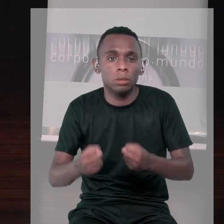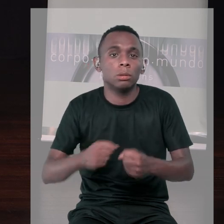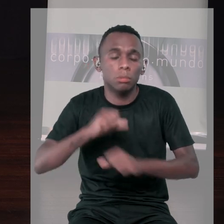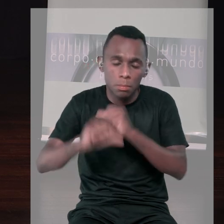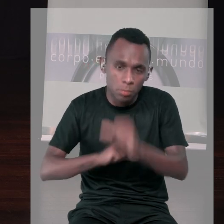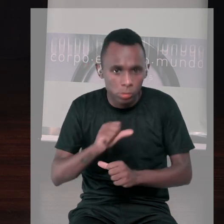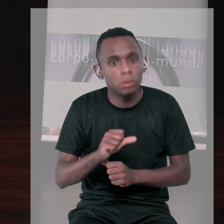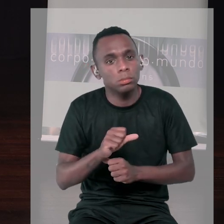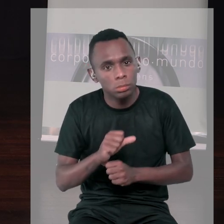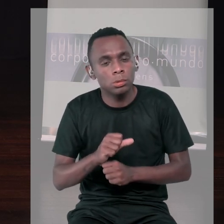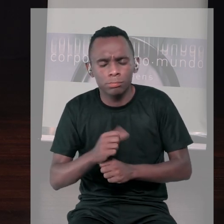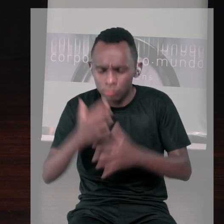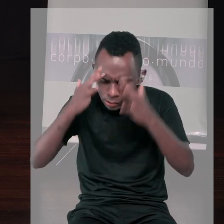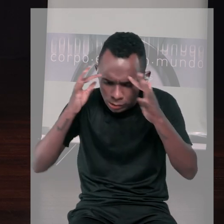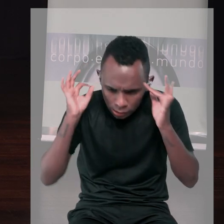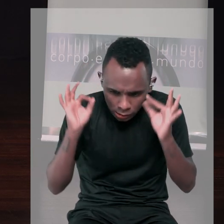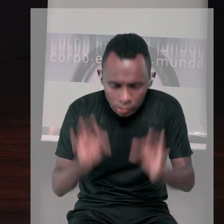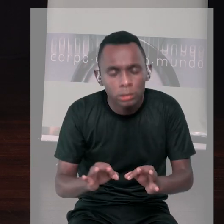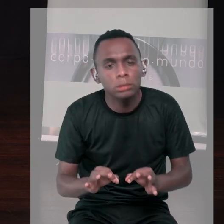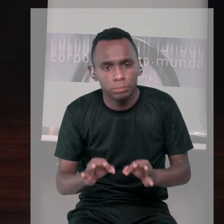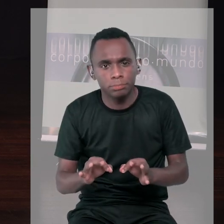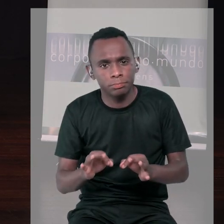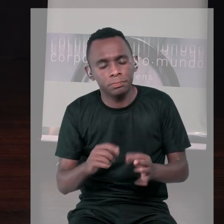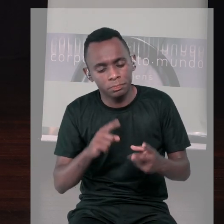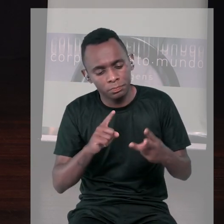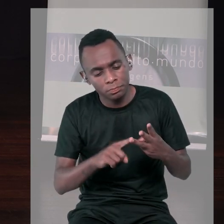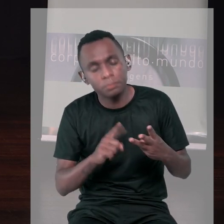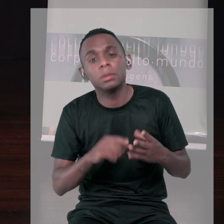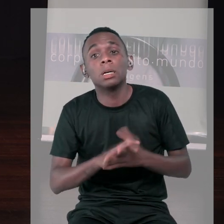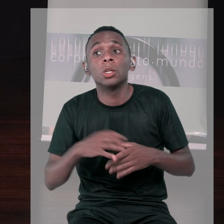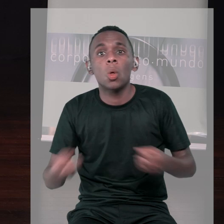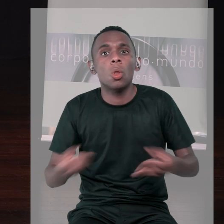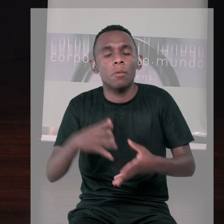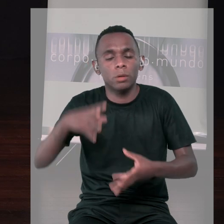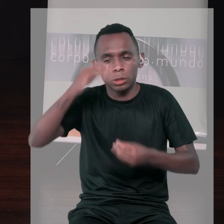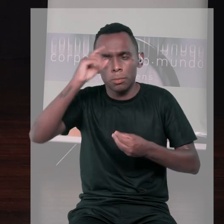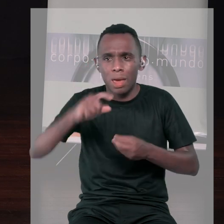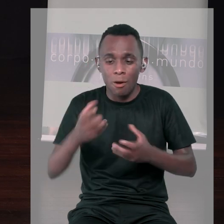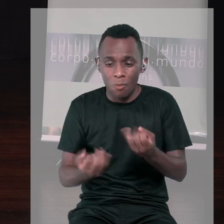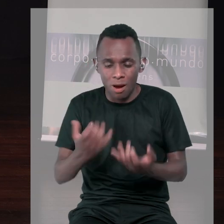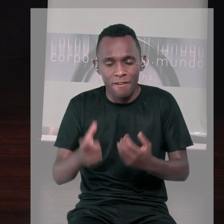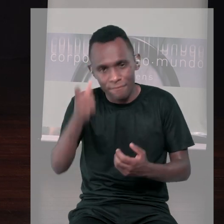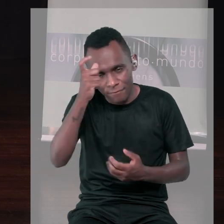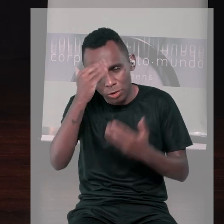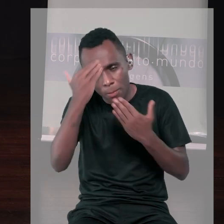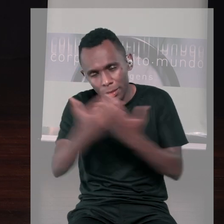de Walser. O novo espírito da guerra é o inferno. Muito obrigado pela atenção de vocês.